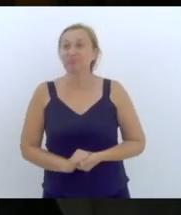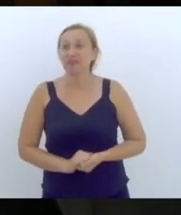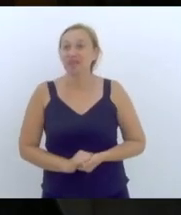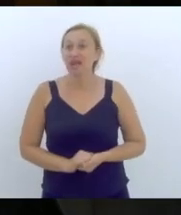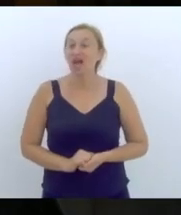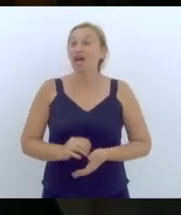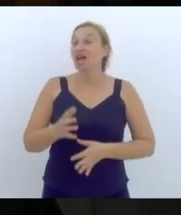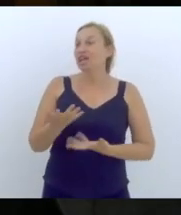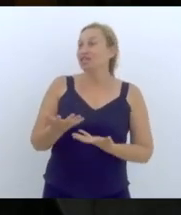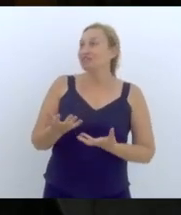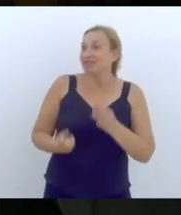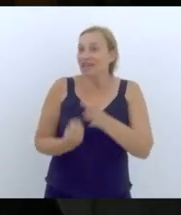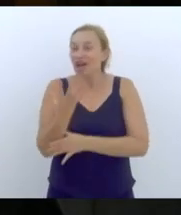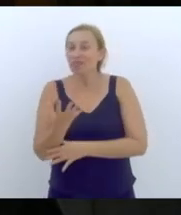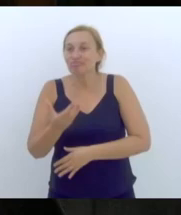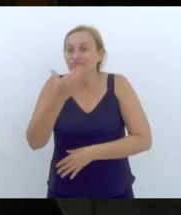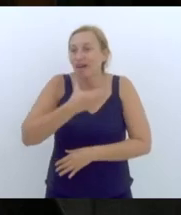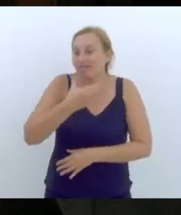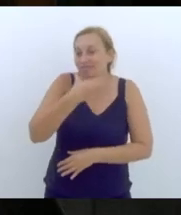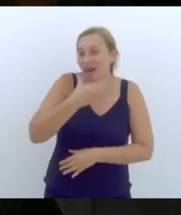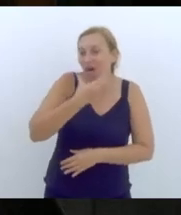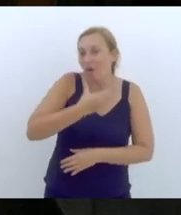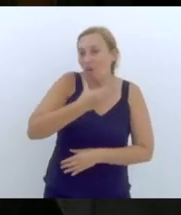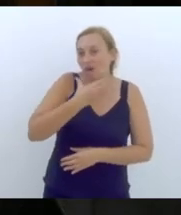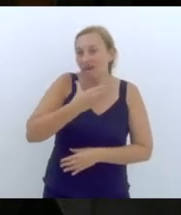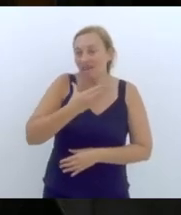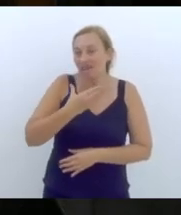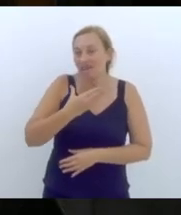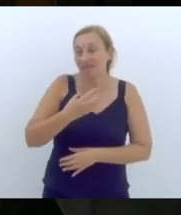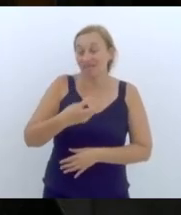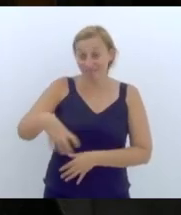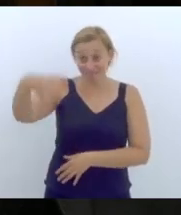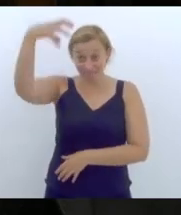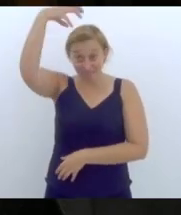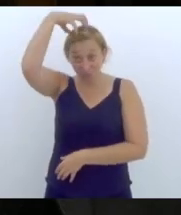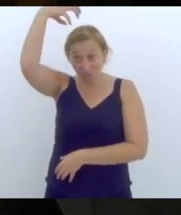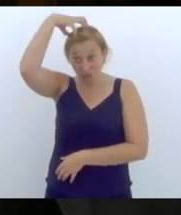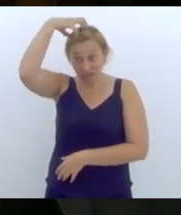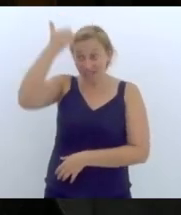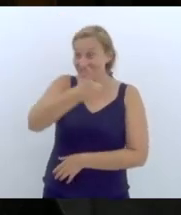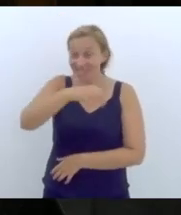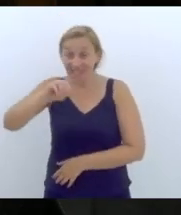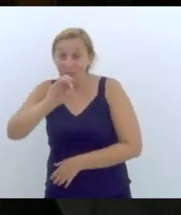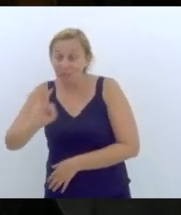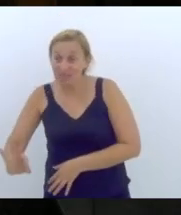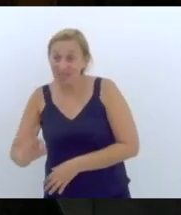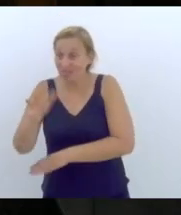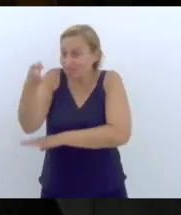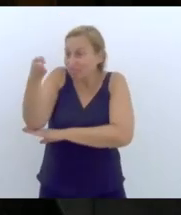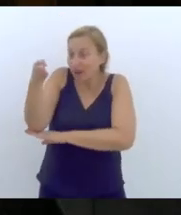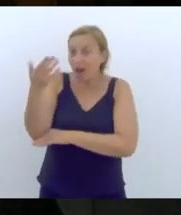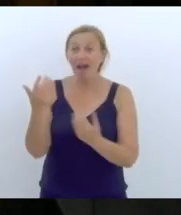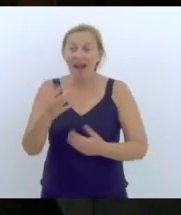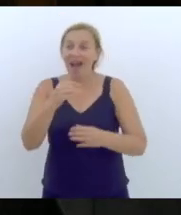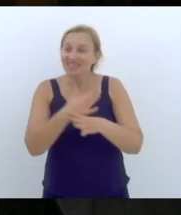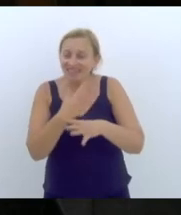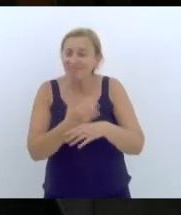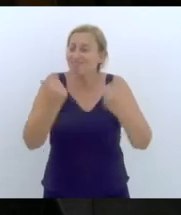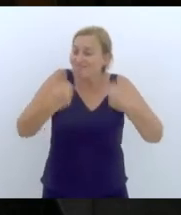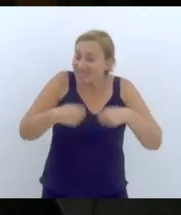Natal Imperial, né, com 100% de ocupação da rede hoteleira. A cidade precisa